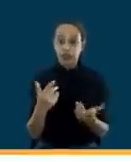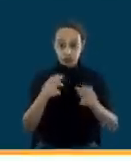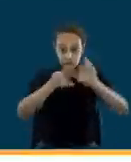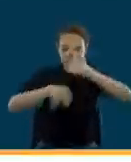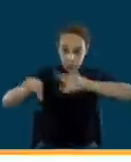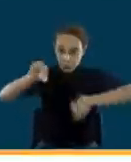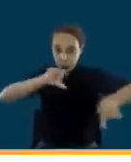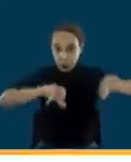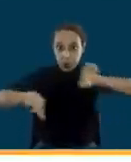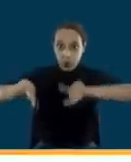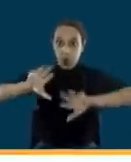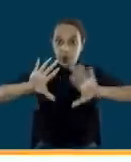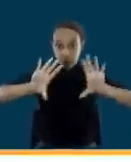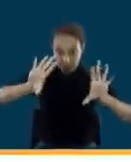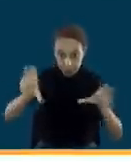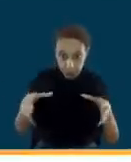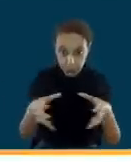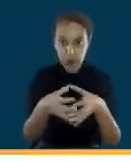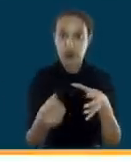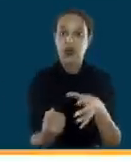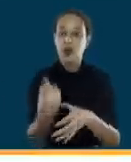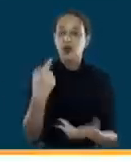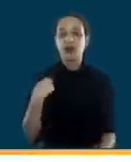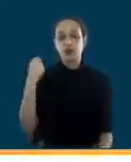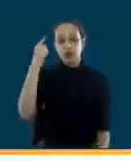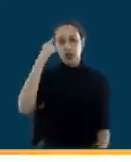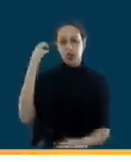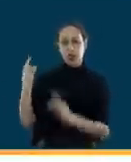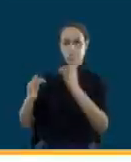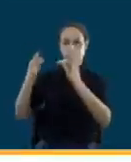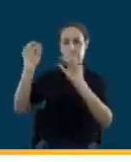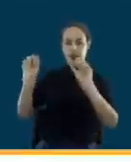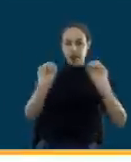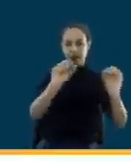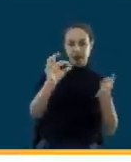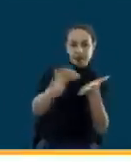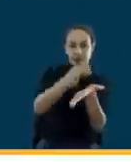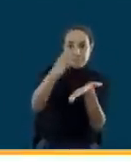potência, mas, do ponto de vista tecnológico, esses cadastros precisam dialogar.